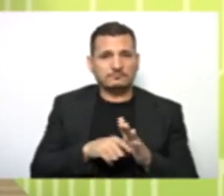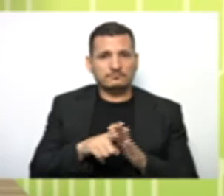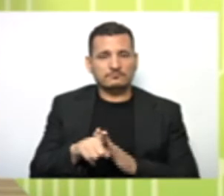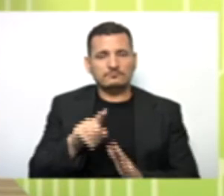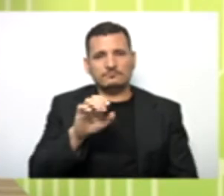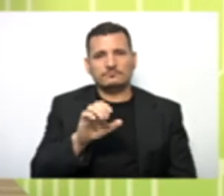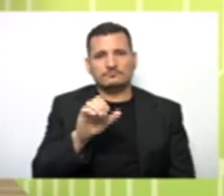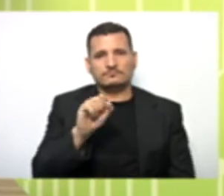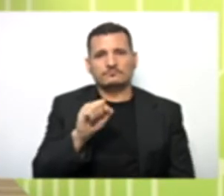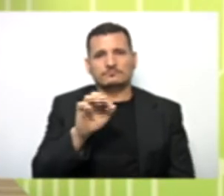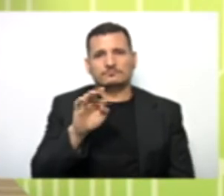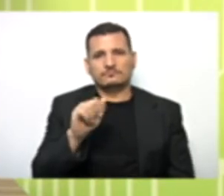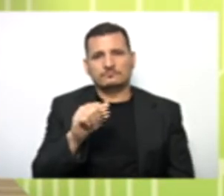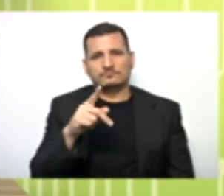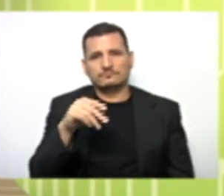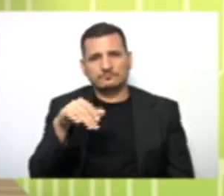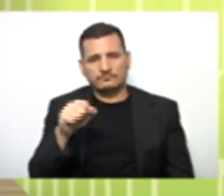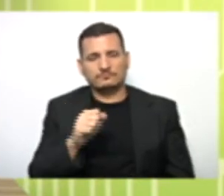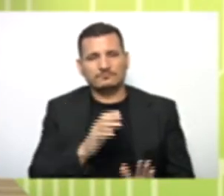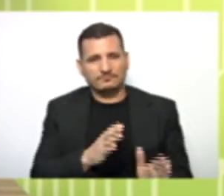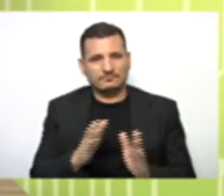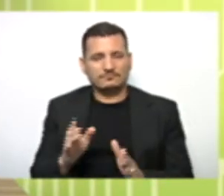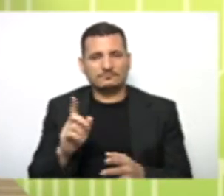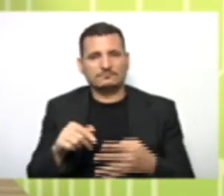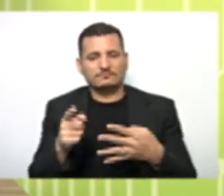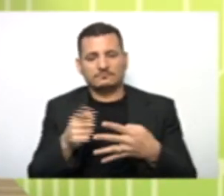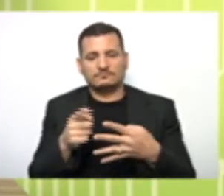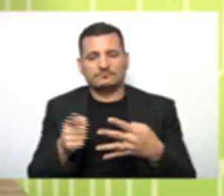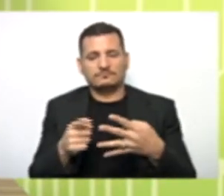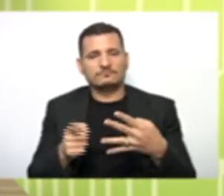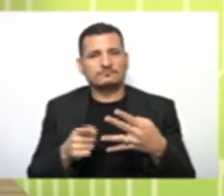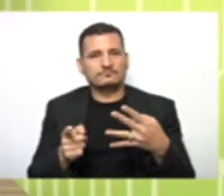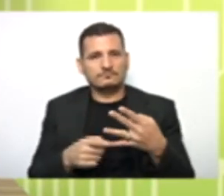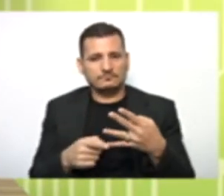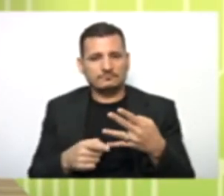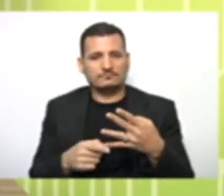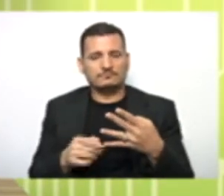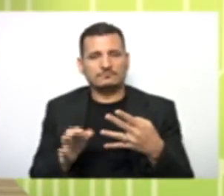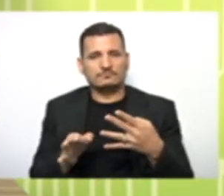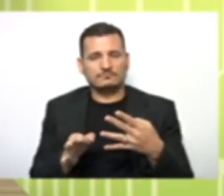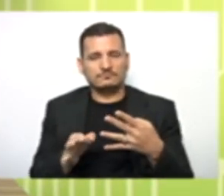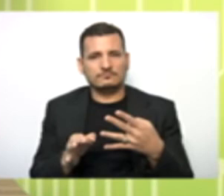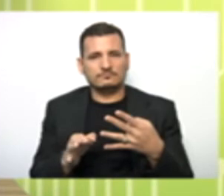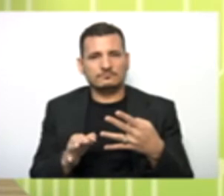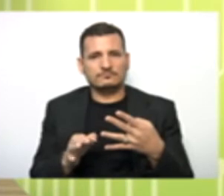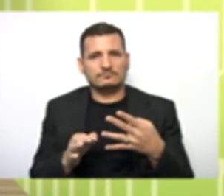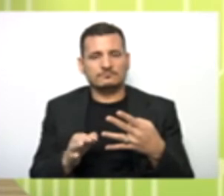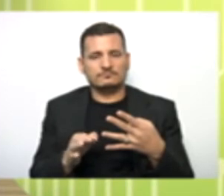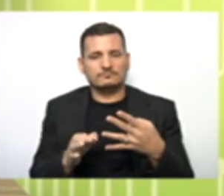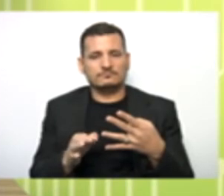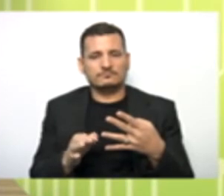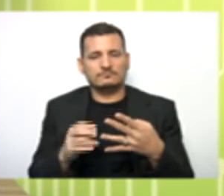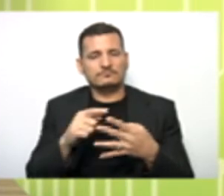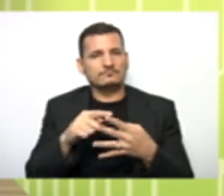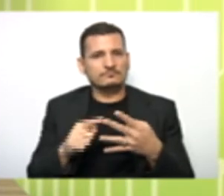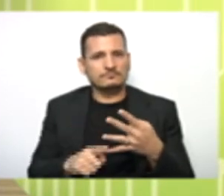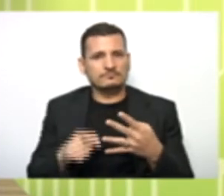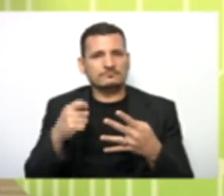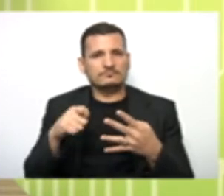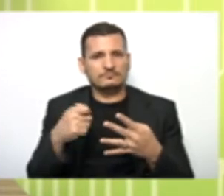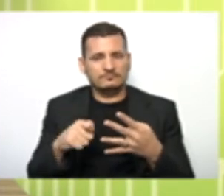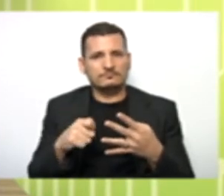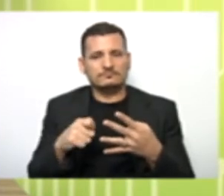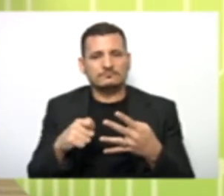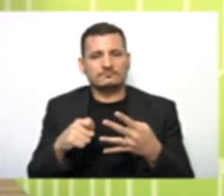processo, são aquelas 4, né, 4, deixa 1, 2, 3, 4, isso mesmo, as 4 que são necessárias para a